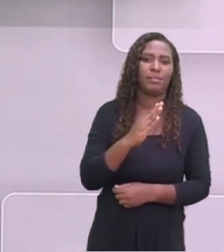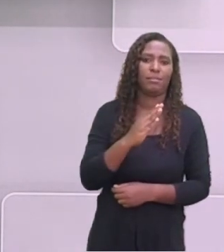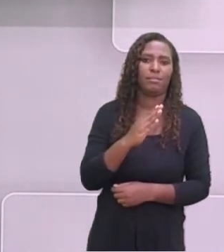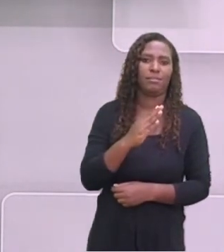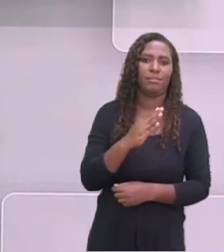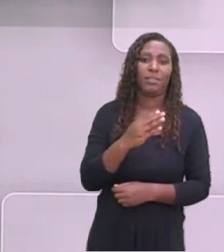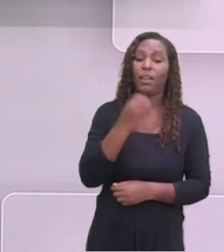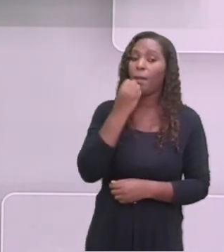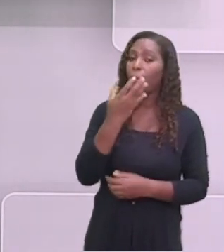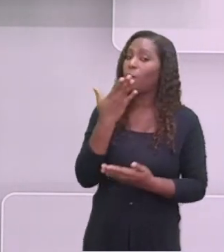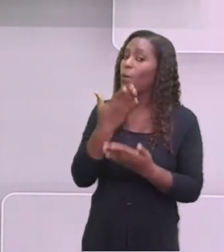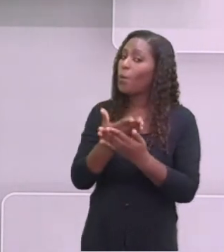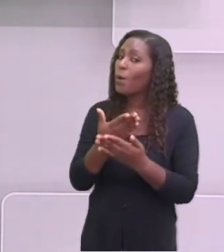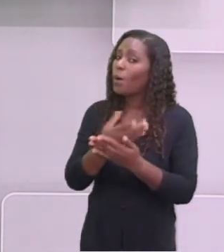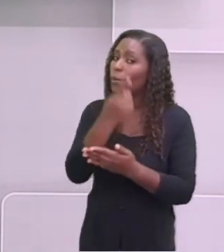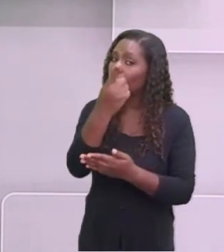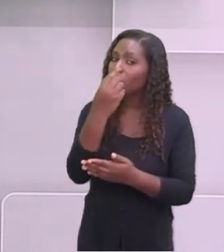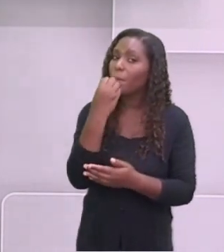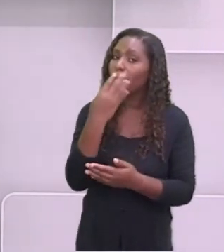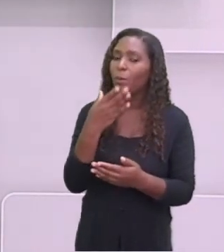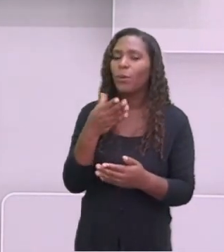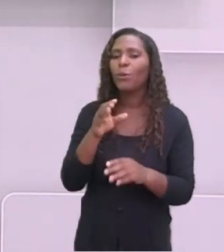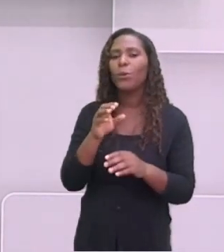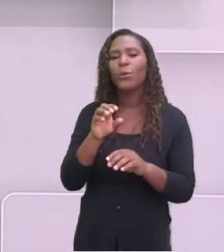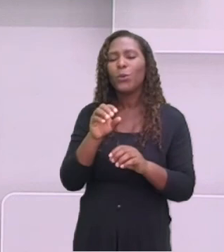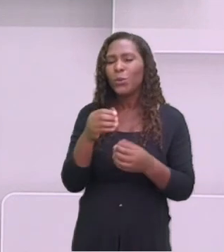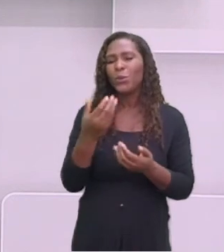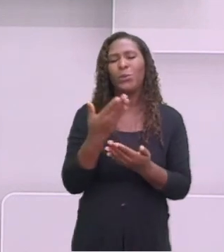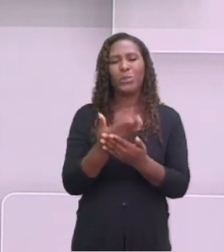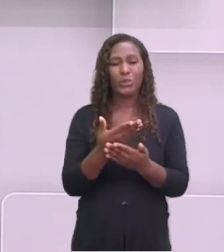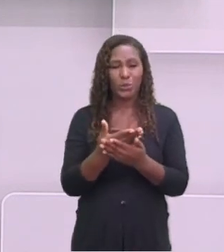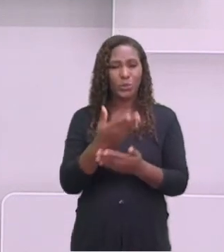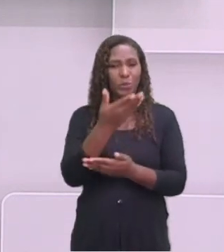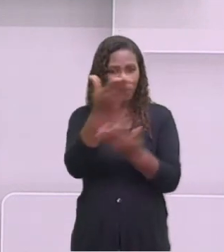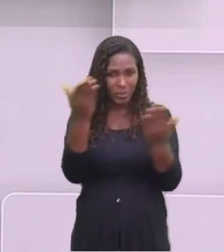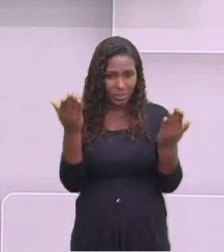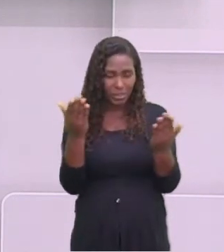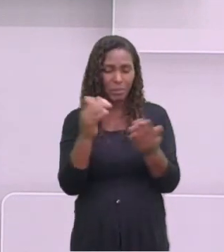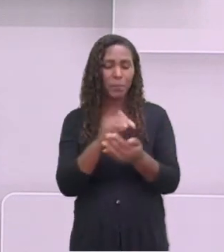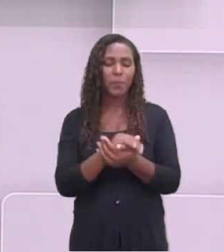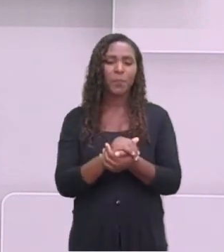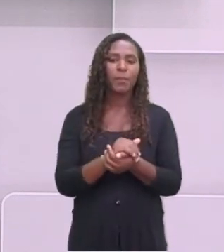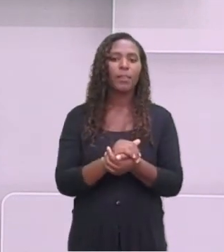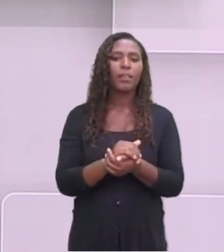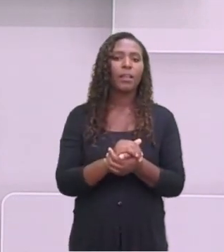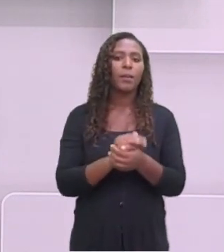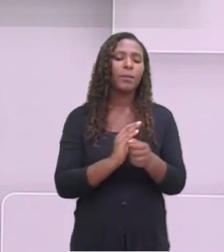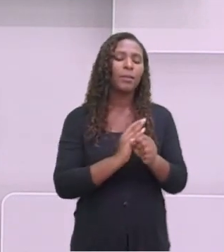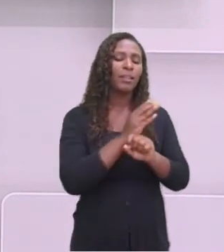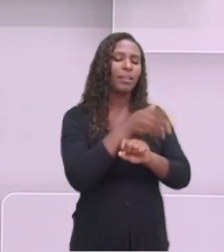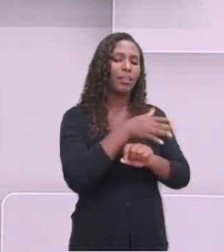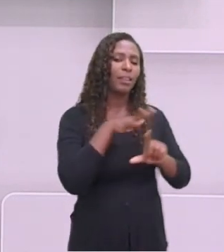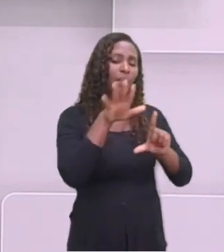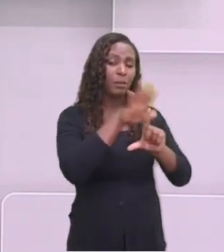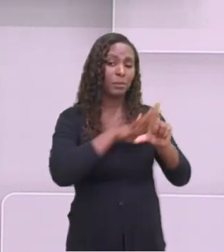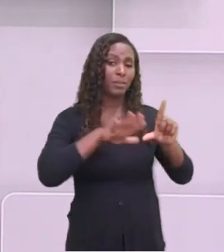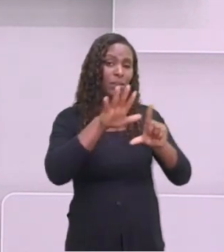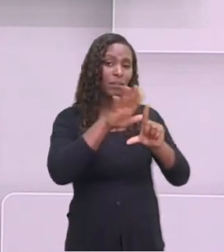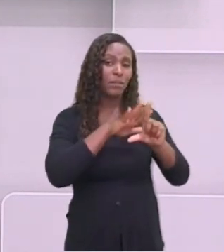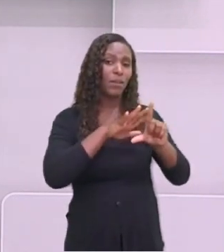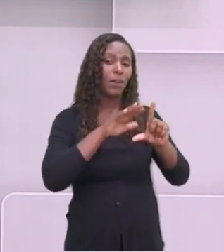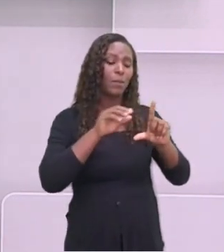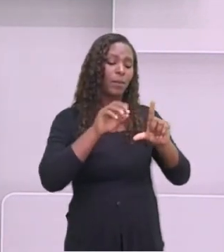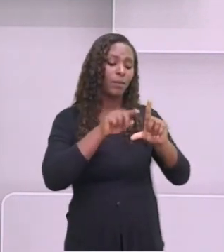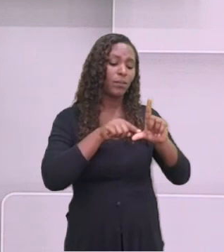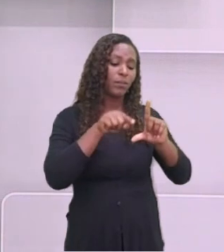Boa aula, bons estudos. Para acessar as nossas atividades da plataforma SMED-GV, aponte a câmera do seu